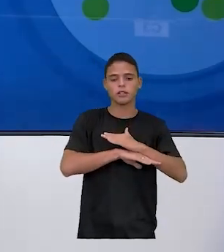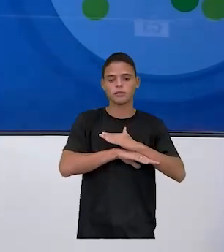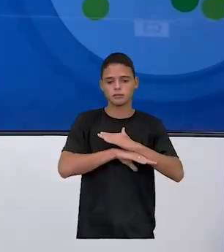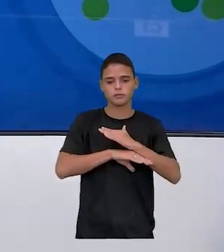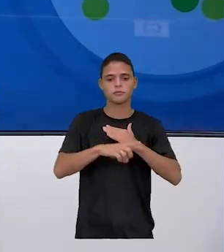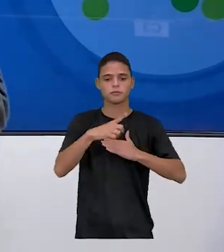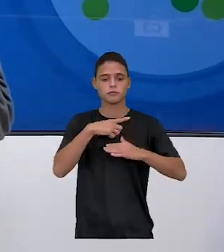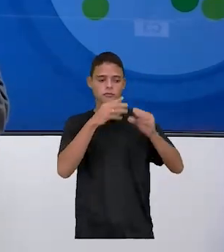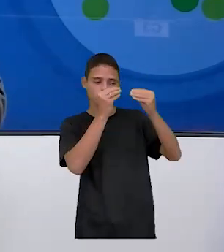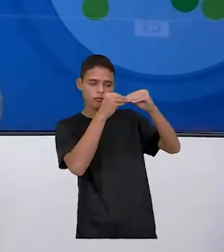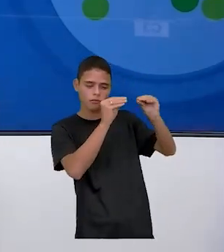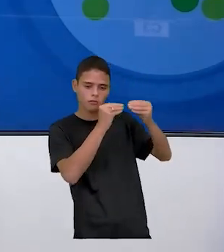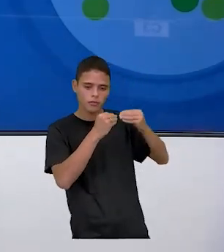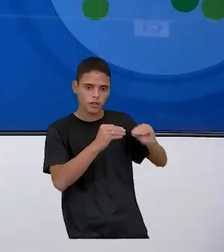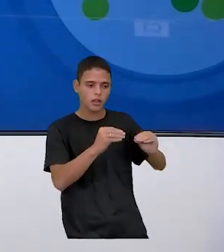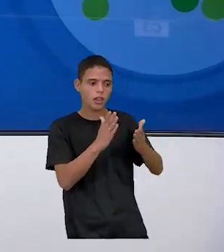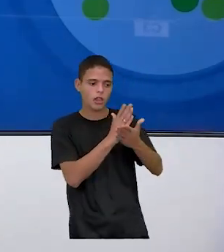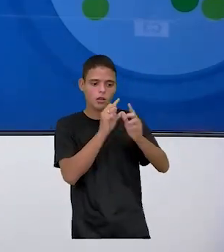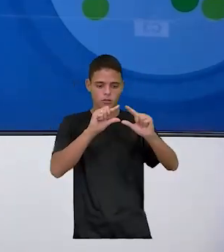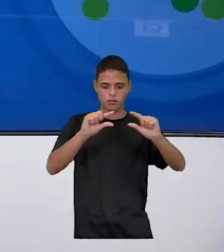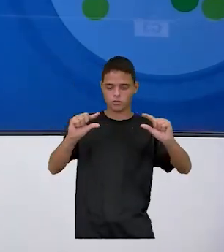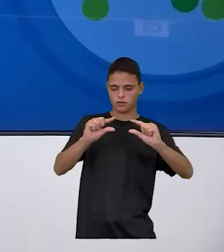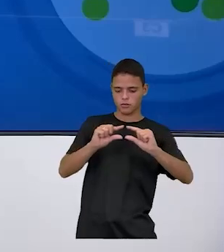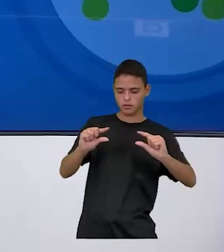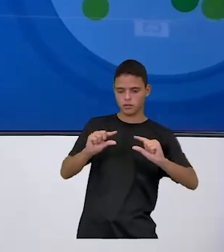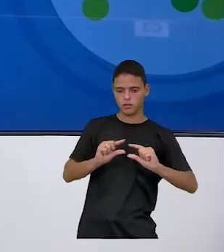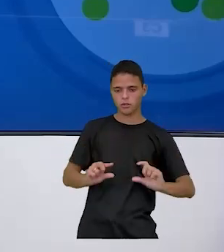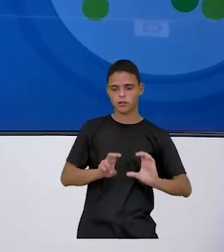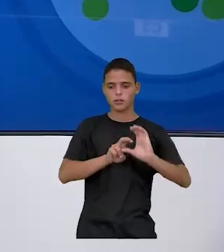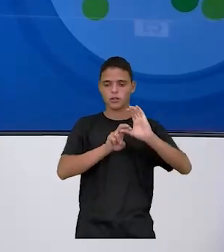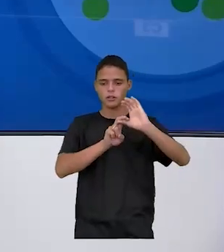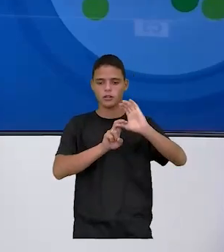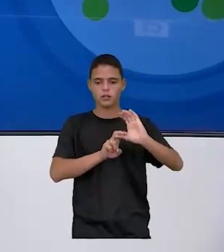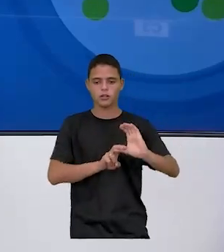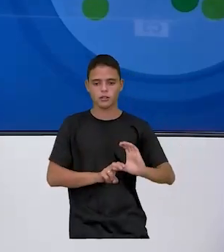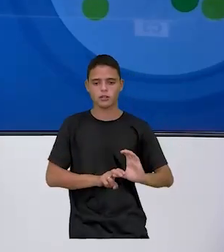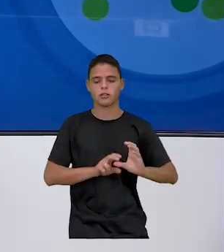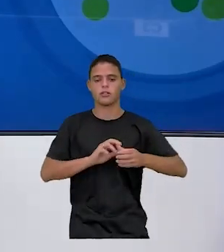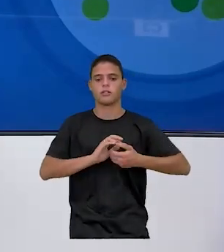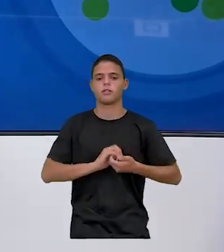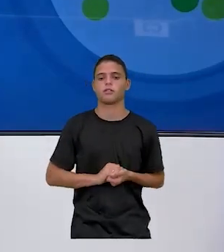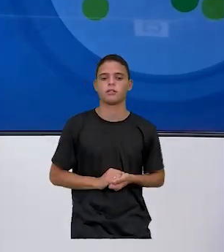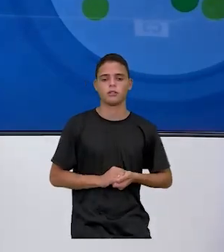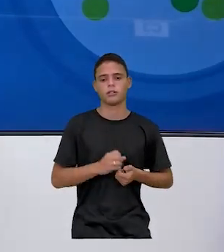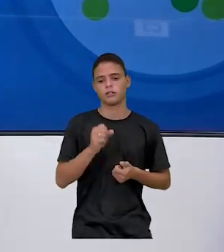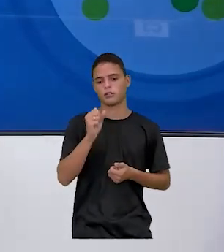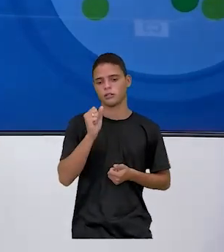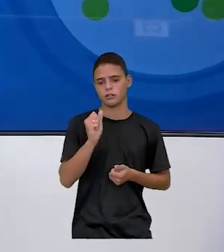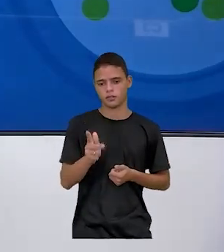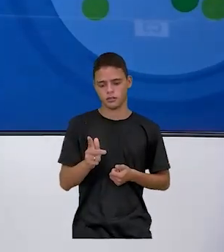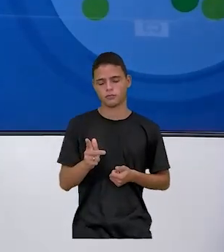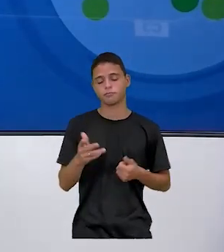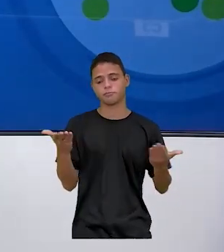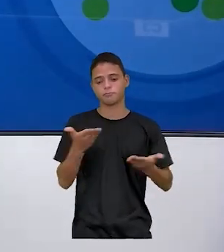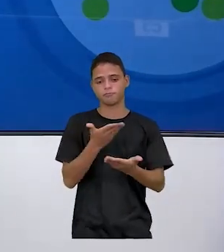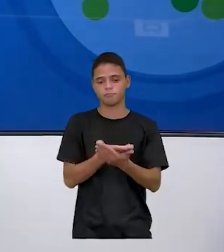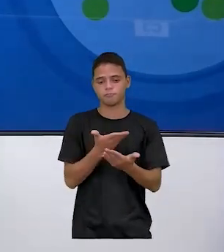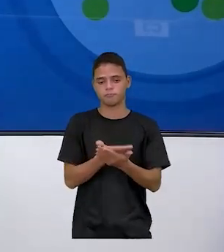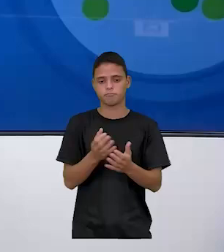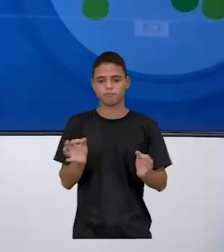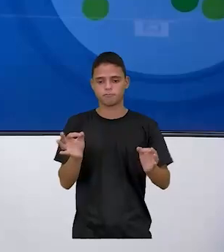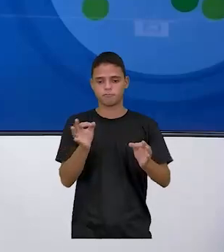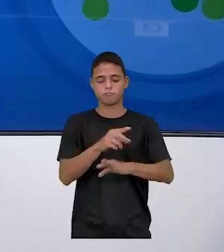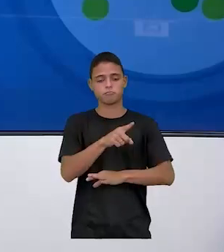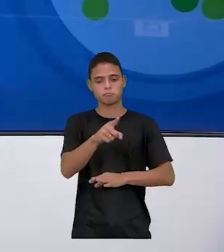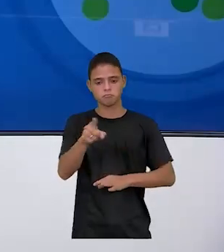sendo inferido, lê as inferências, né? Aquilo que não está escrito, mas você consegue deduzir. Certo? Esta foi a nossa aula de hoje. Espero que você tenha